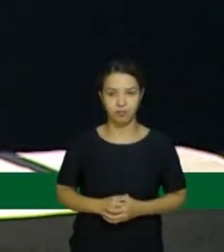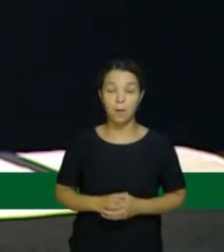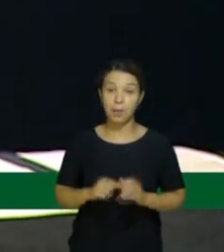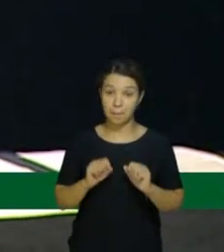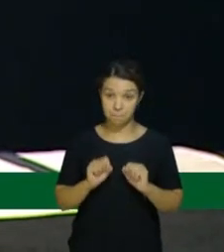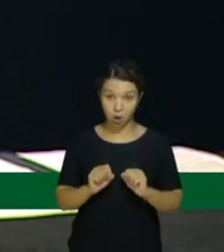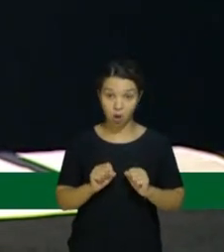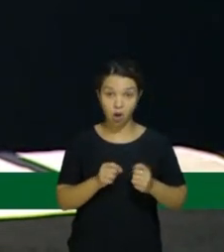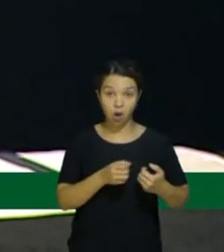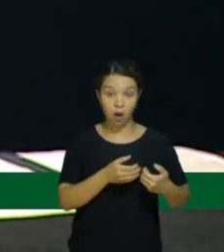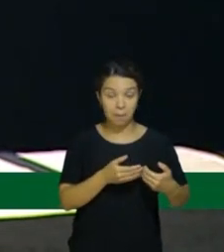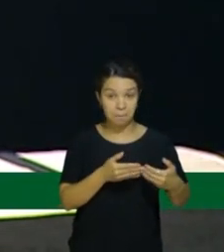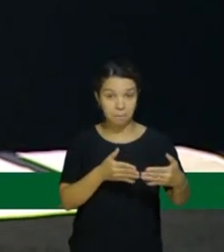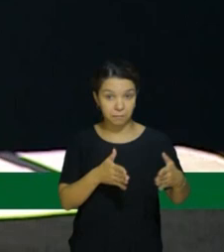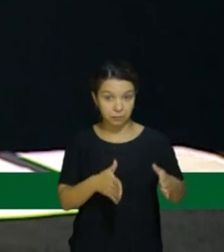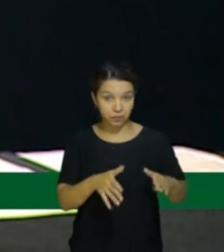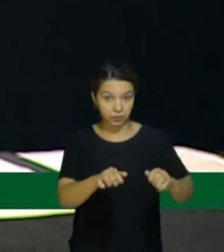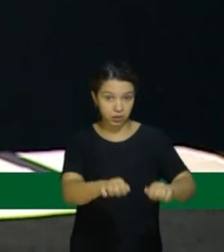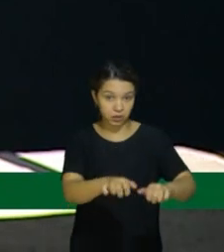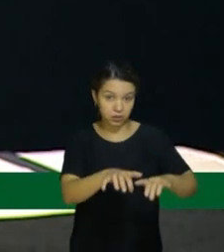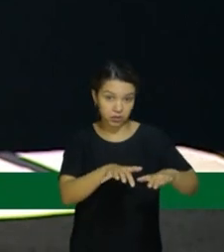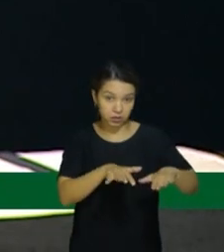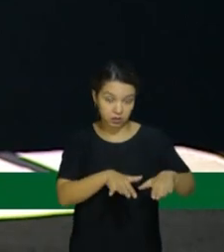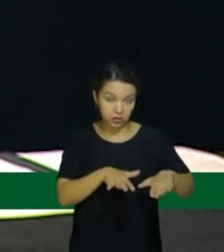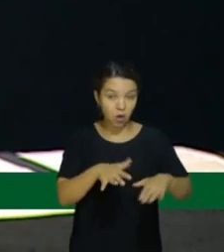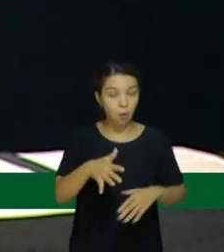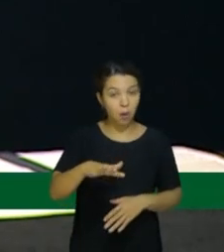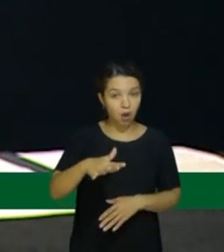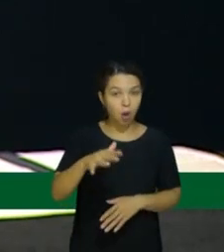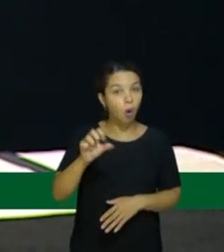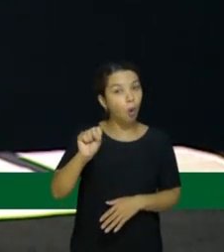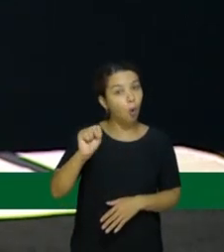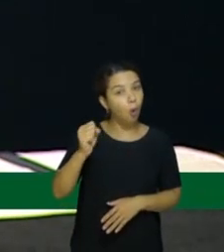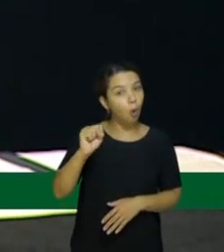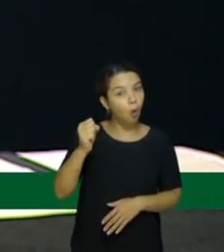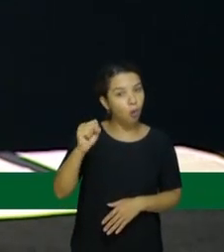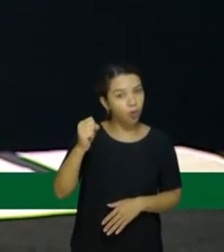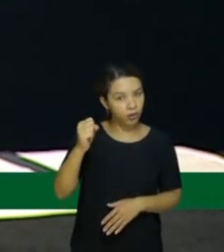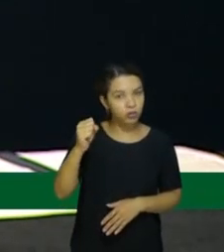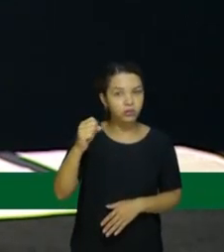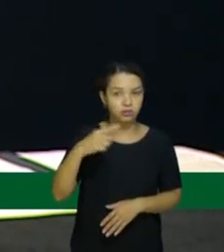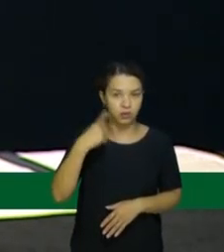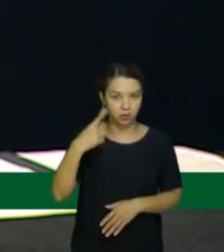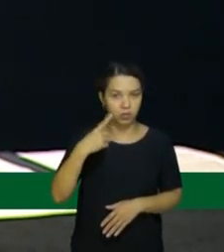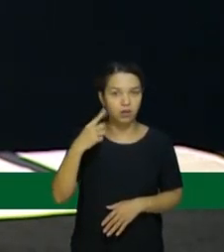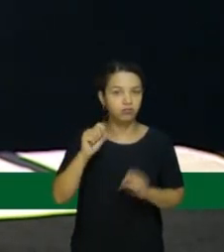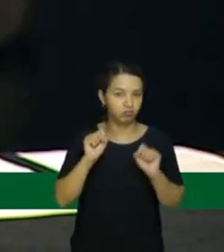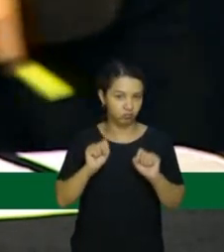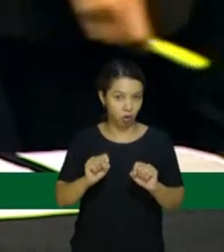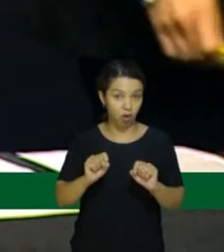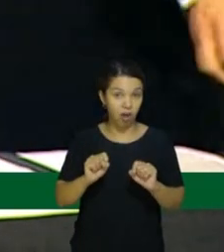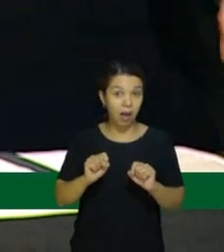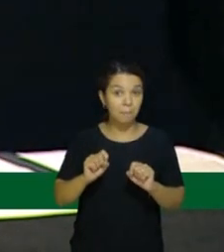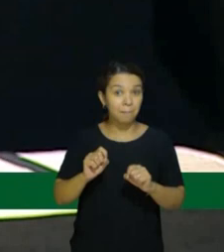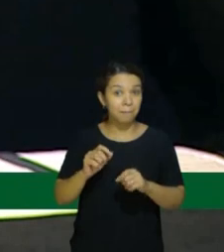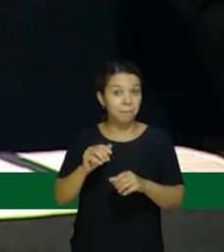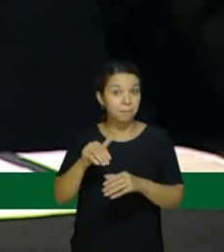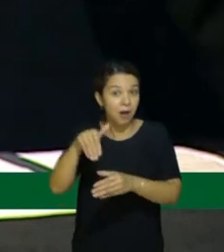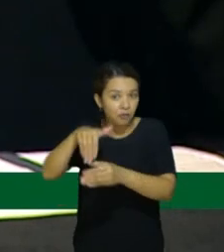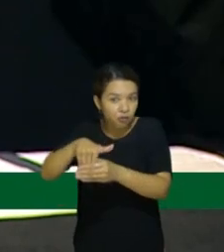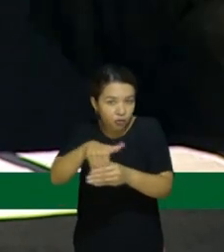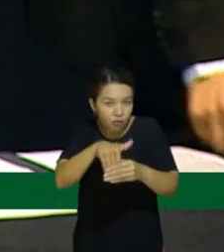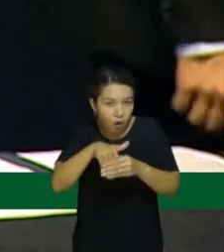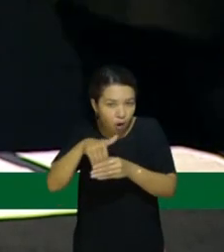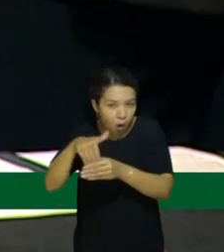acontecer com o mínimo de oito deputados estaduais mas para deliberação e votação nós temos que ter o